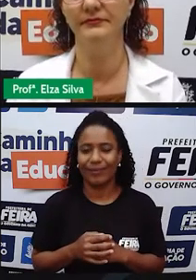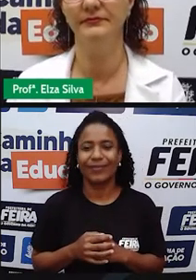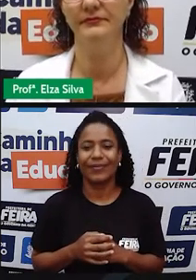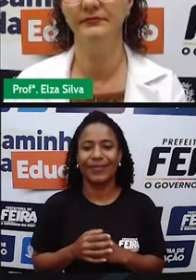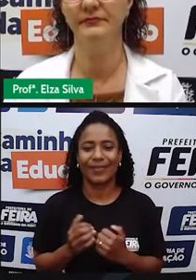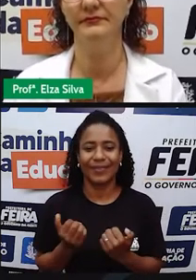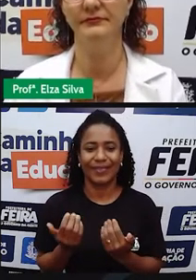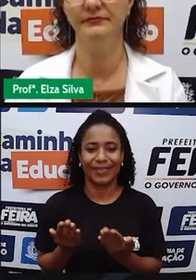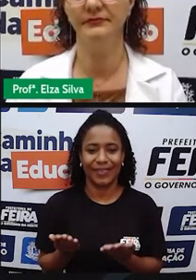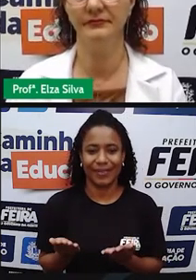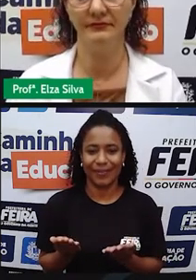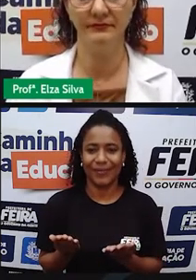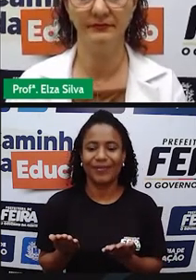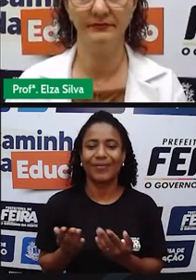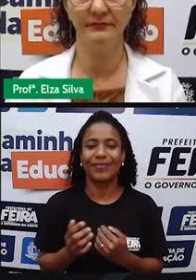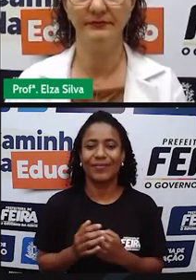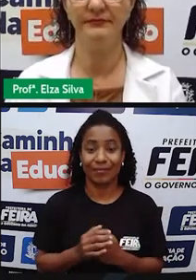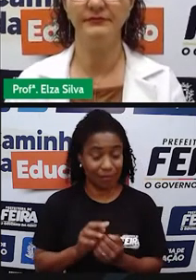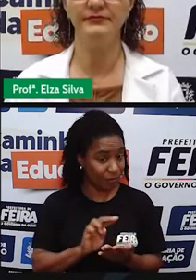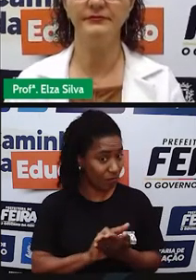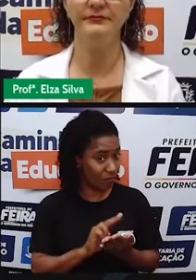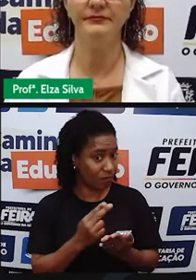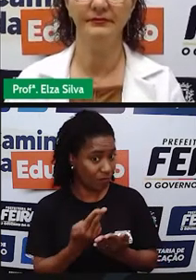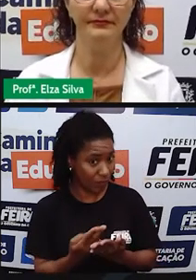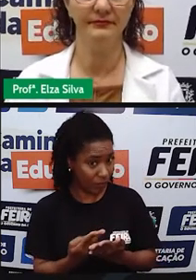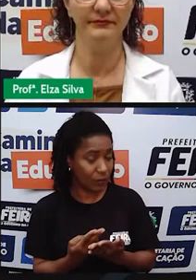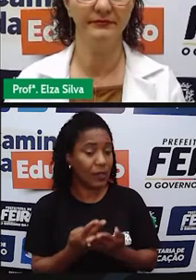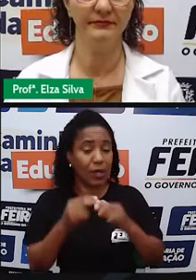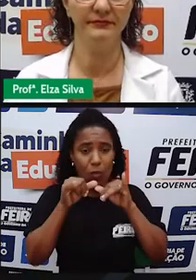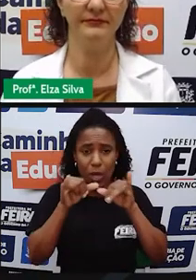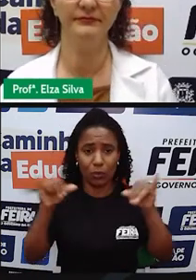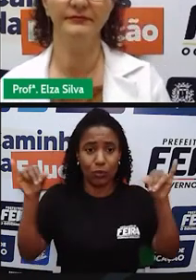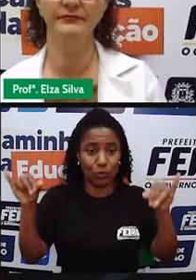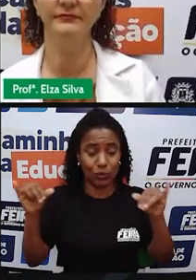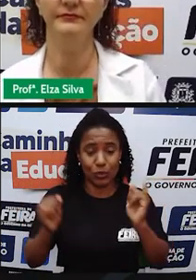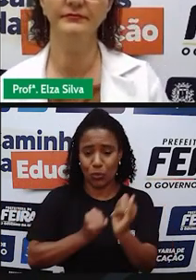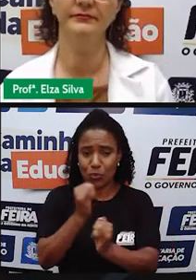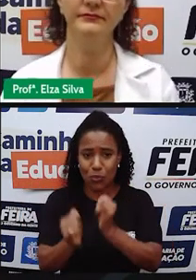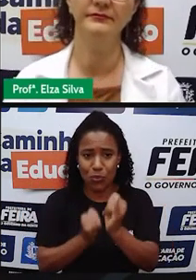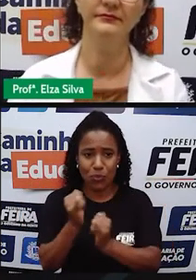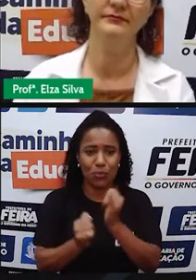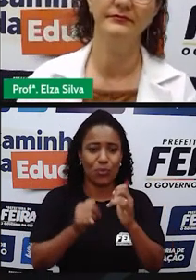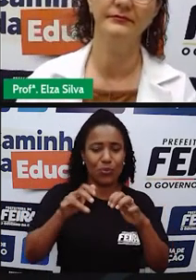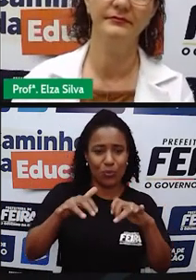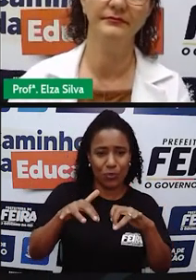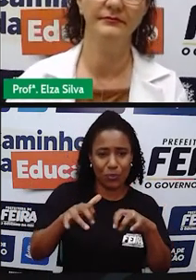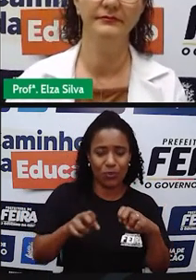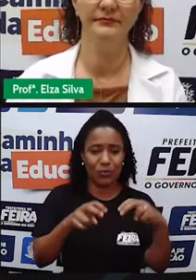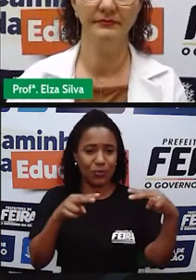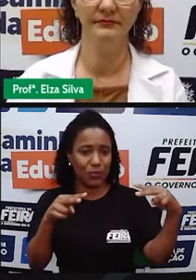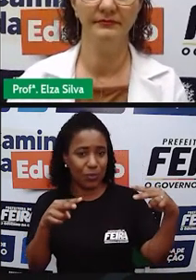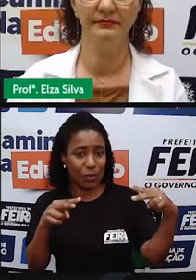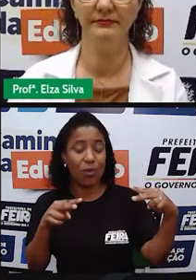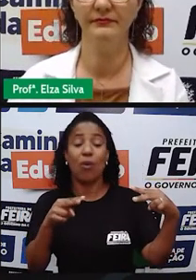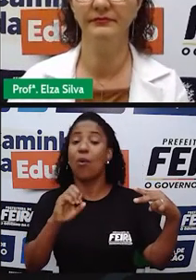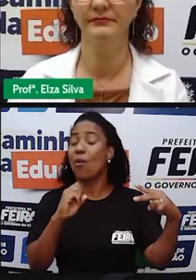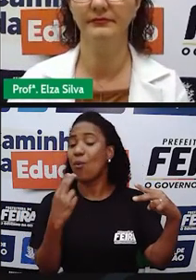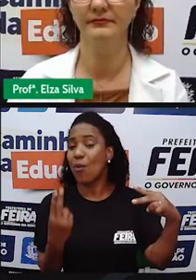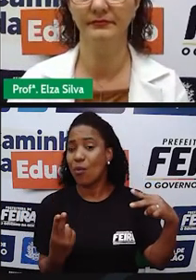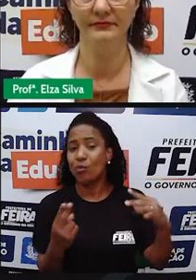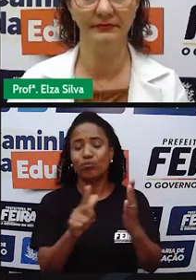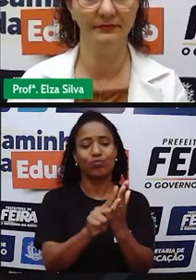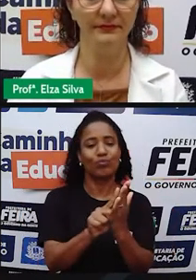or in a newspaper. É um anúncio online, ou seja, virtual, na internet, ou em um